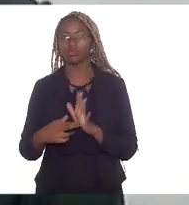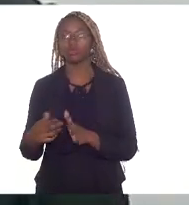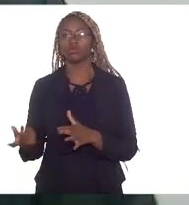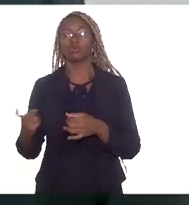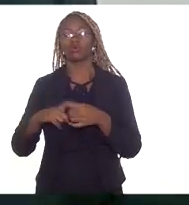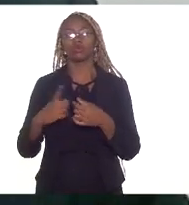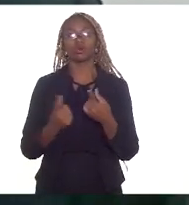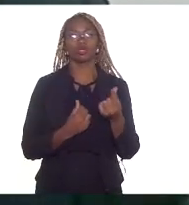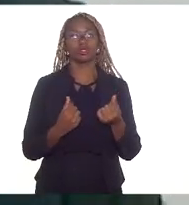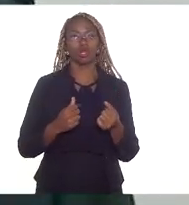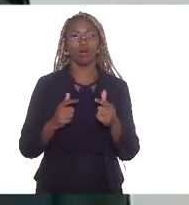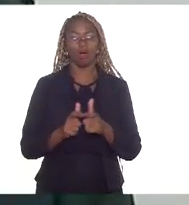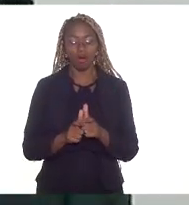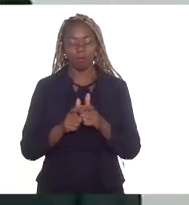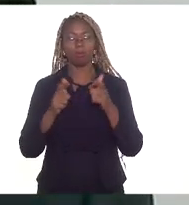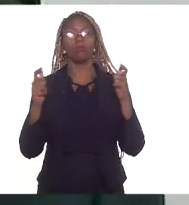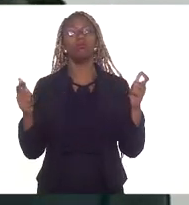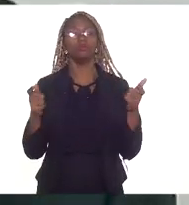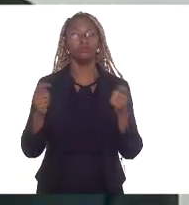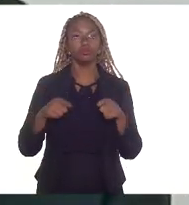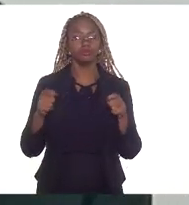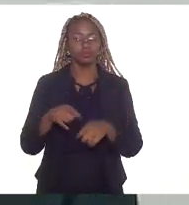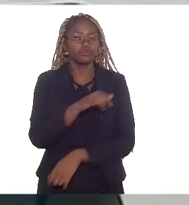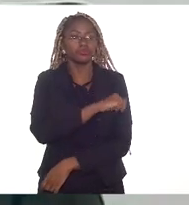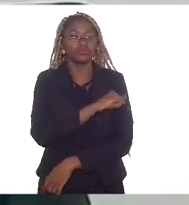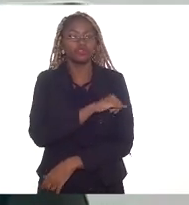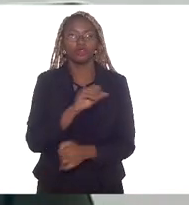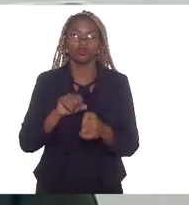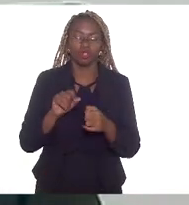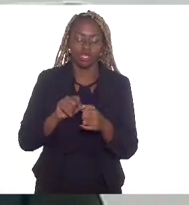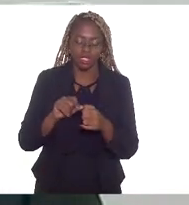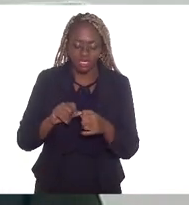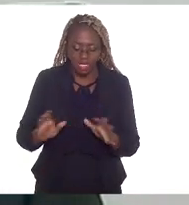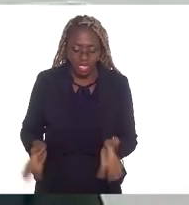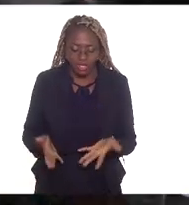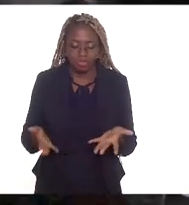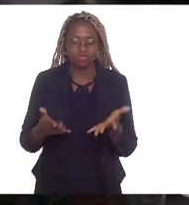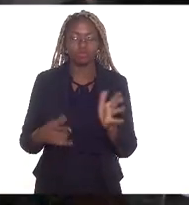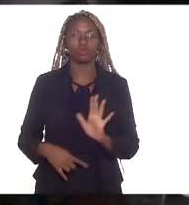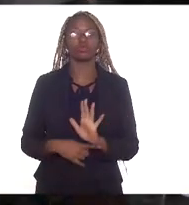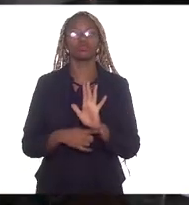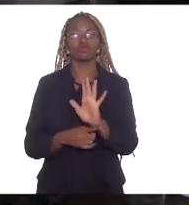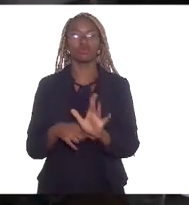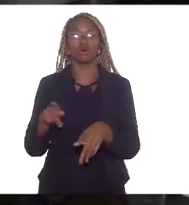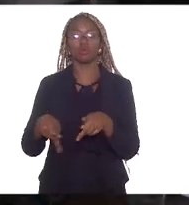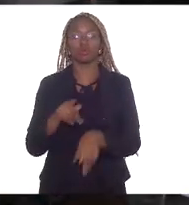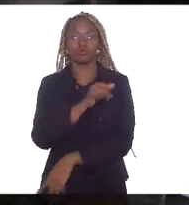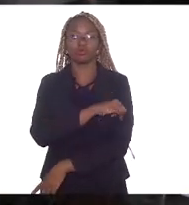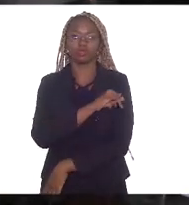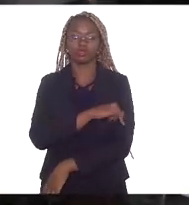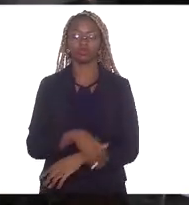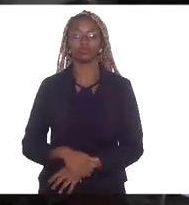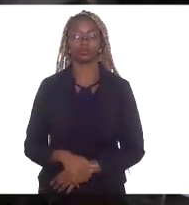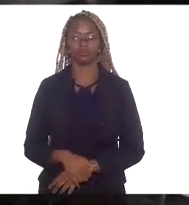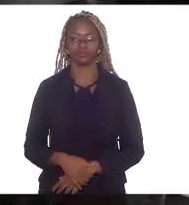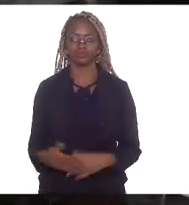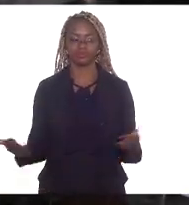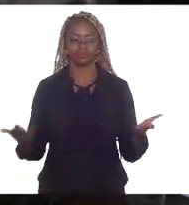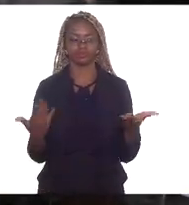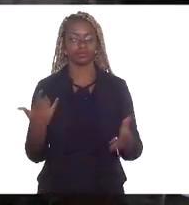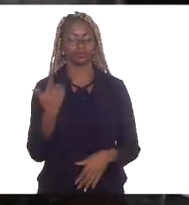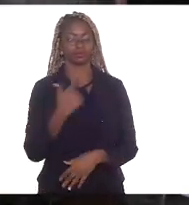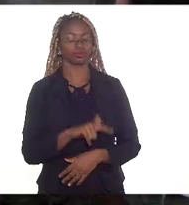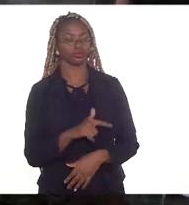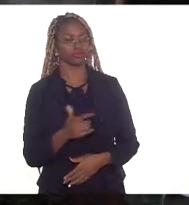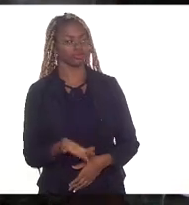capacidade do Rio de Janeiro em fazer mais pelo povo fluminense. Voltar agora, passar para o